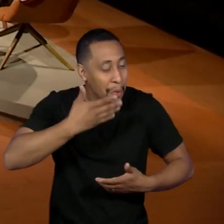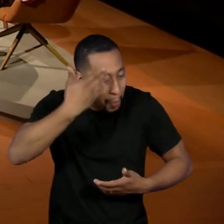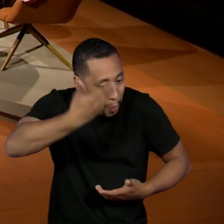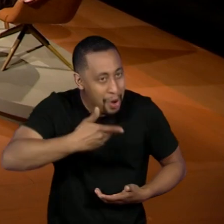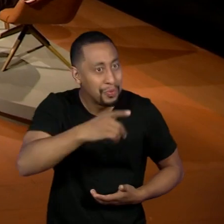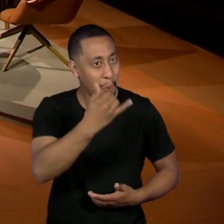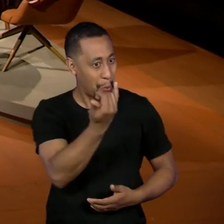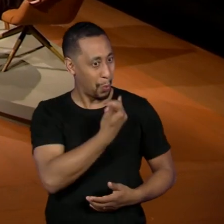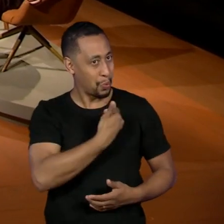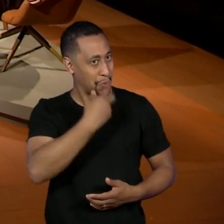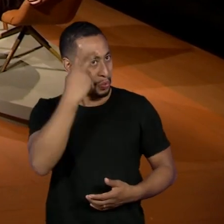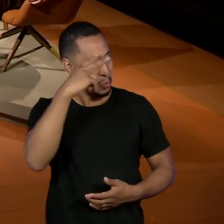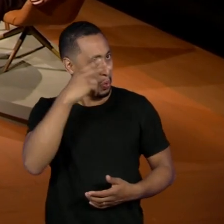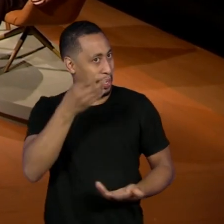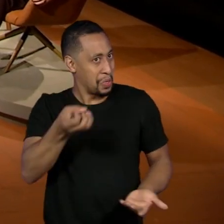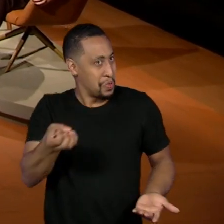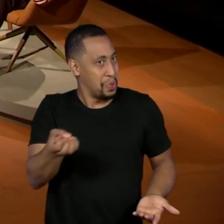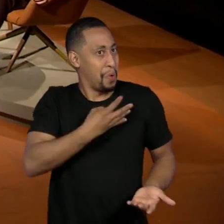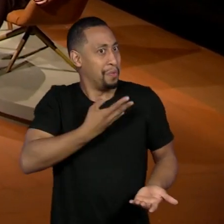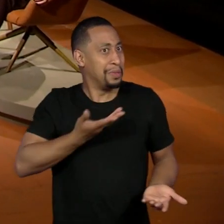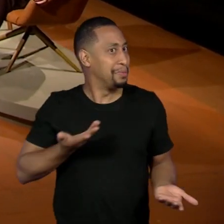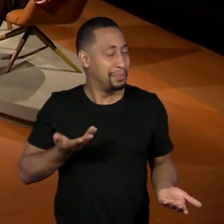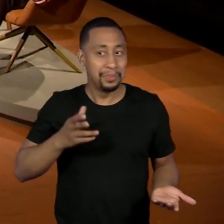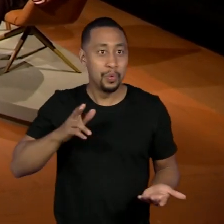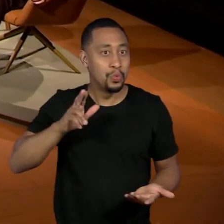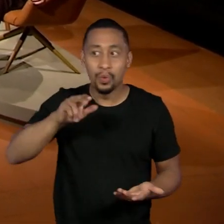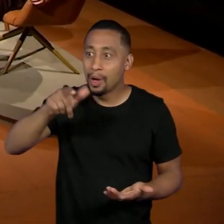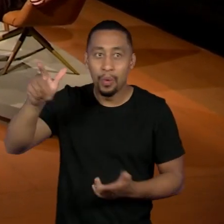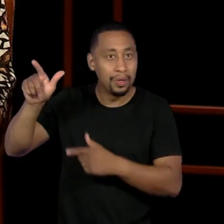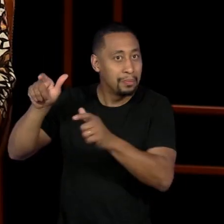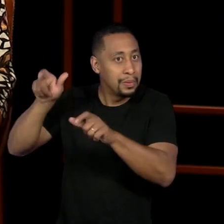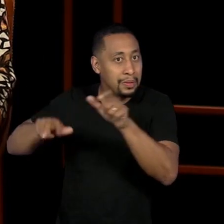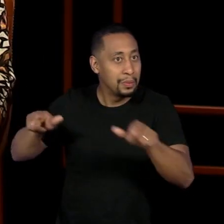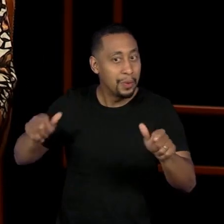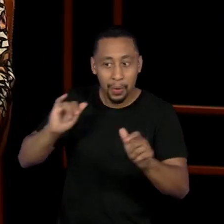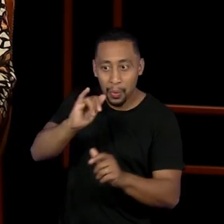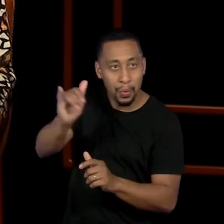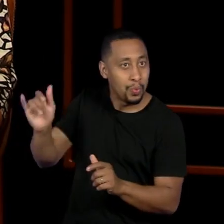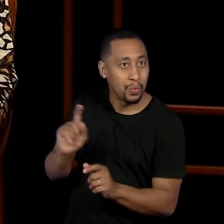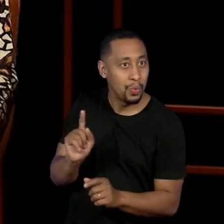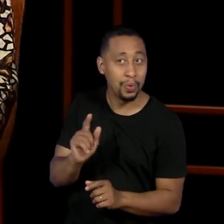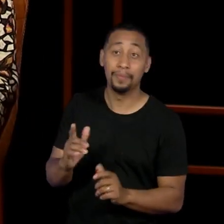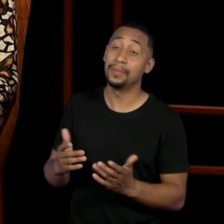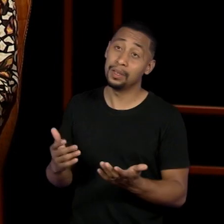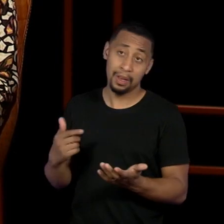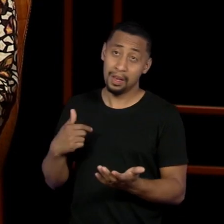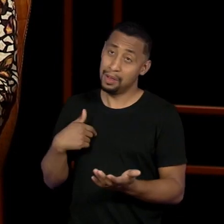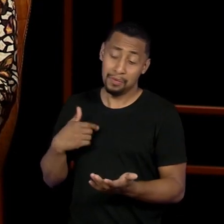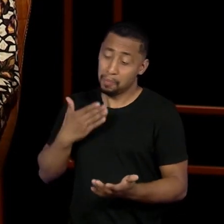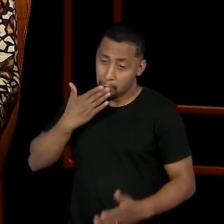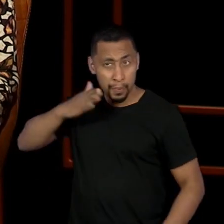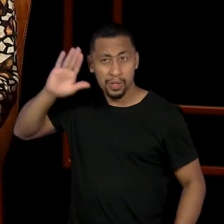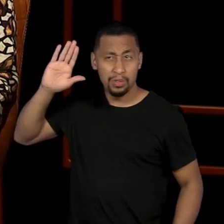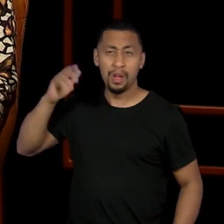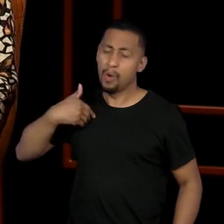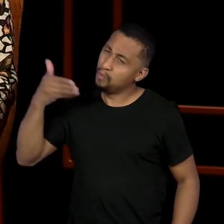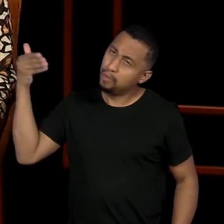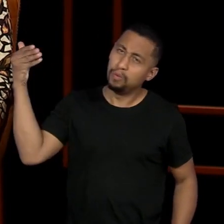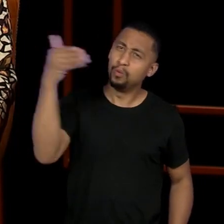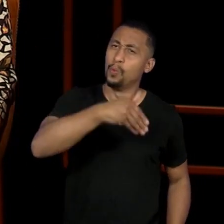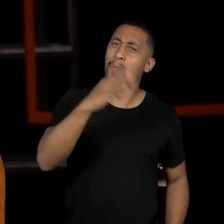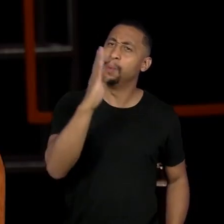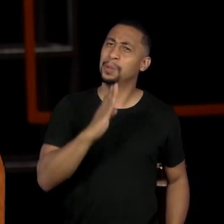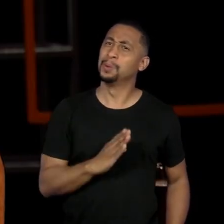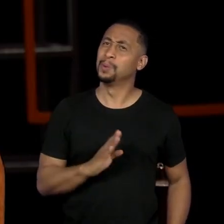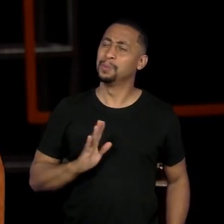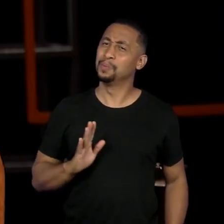uma história tão... Eu vim por causa disso. Eu disse, se eu sair desta cama, ninguém... É para lá que eu vou. E eu vim.